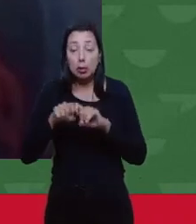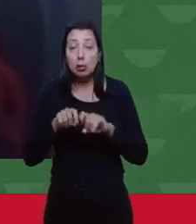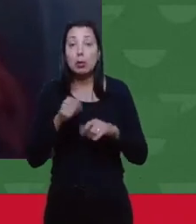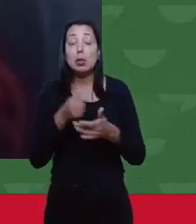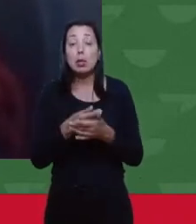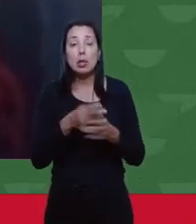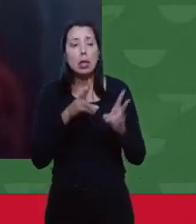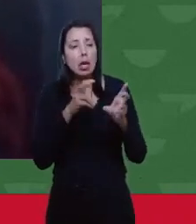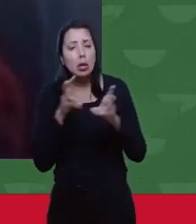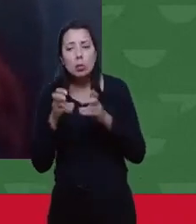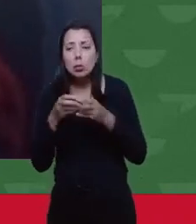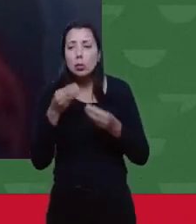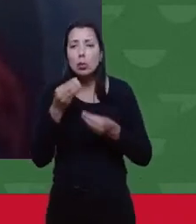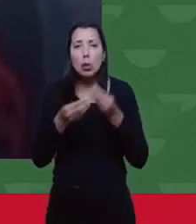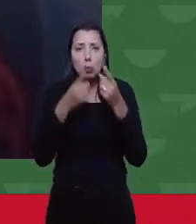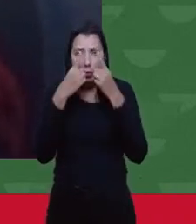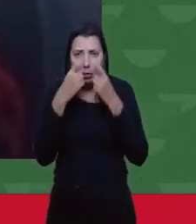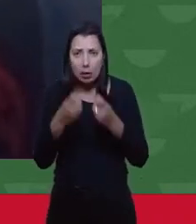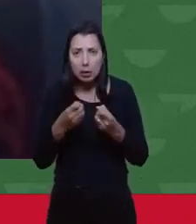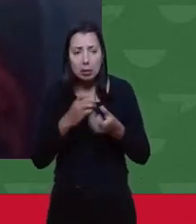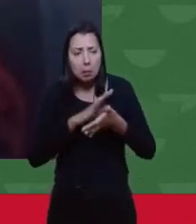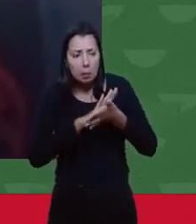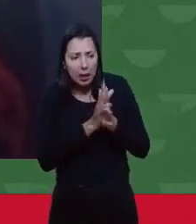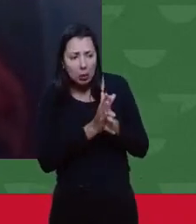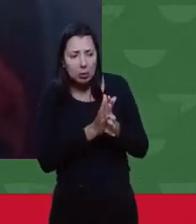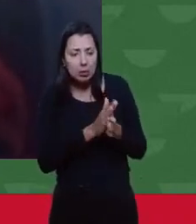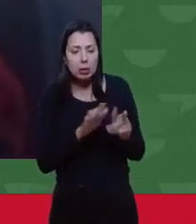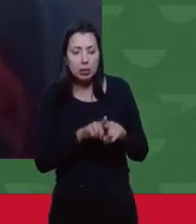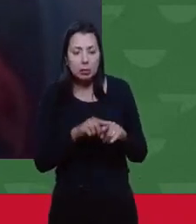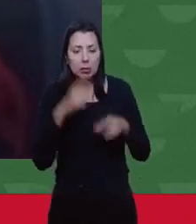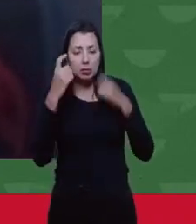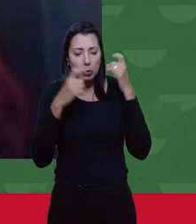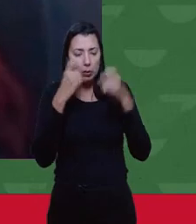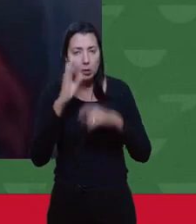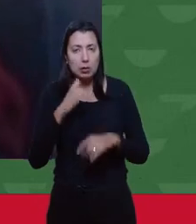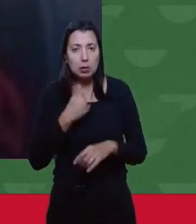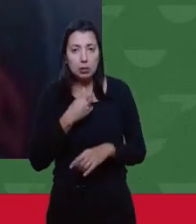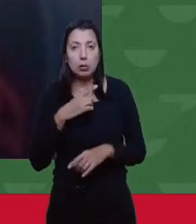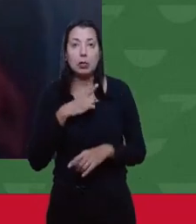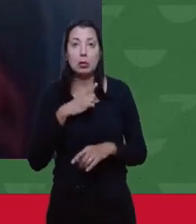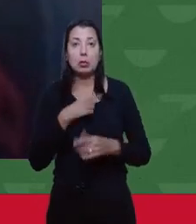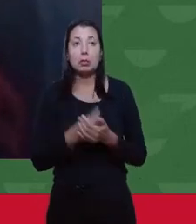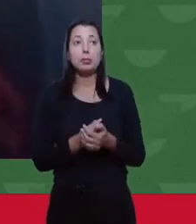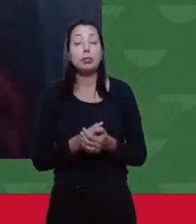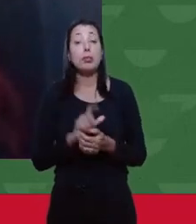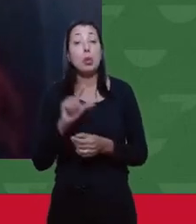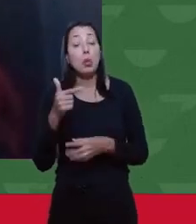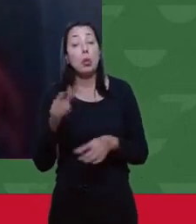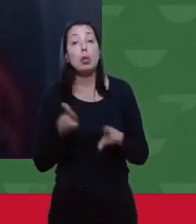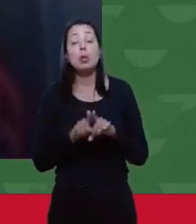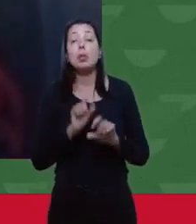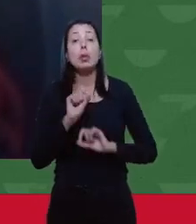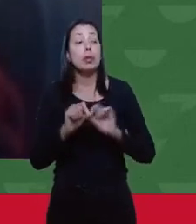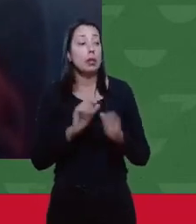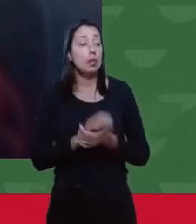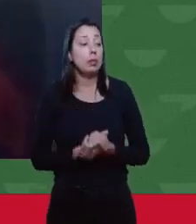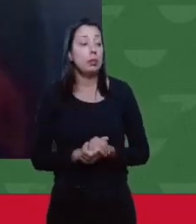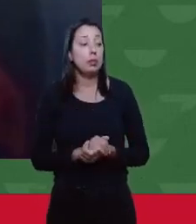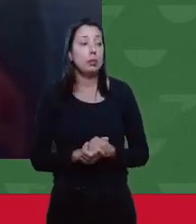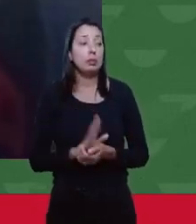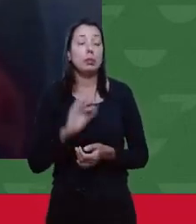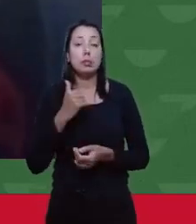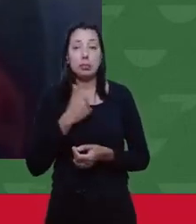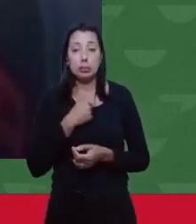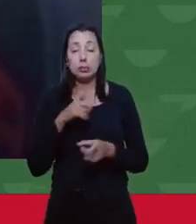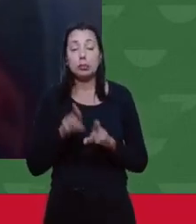são abordados de uma forma violenta e preconceituosa, e é uma preocupação que a gente tem. O outro aspecto que nós